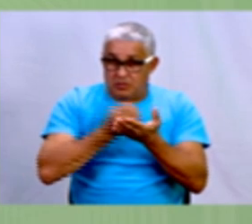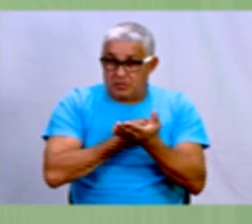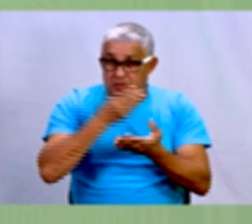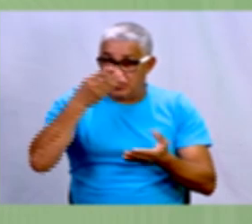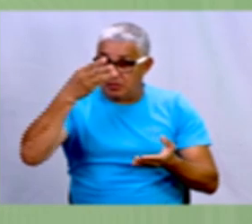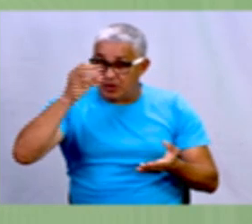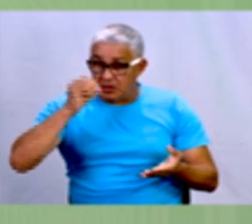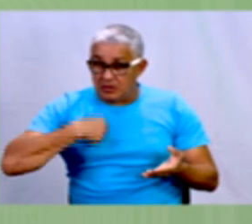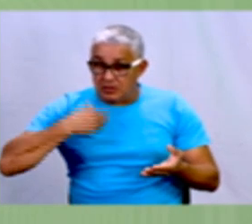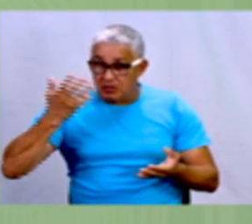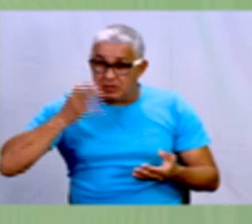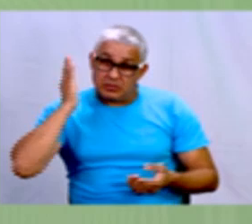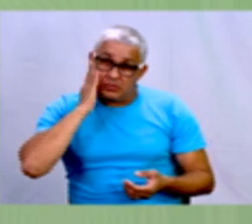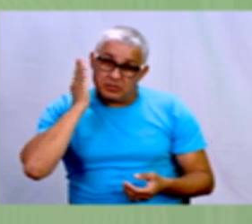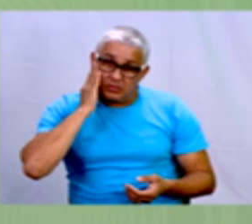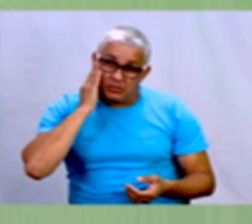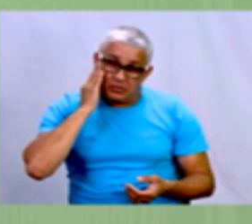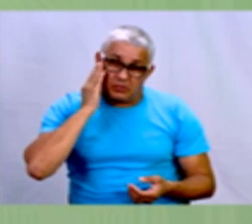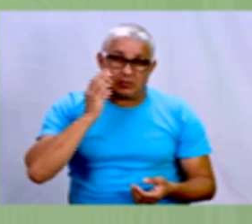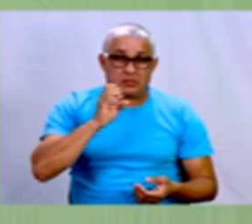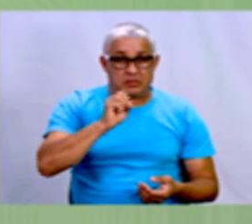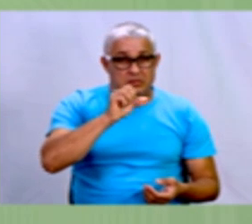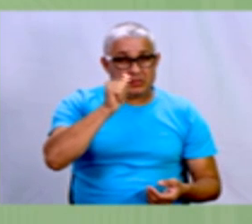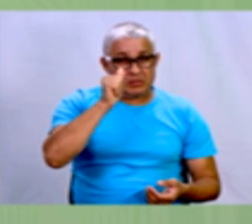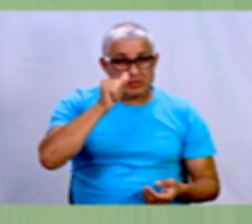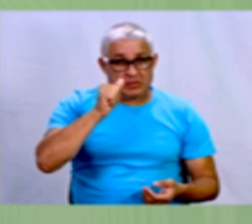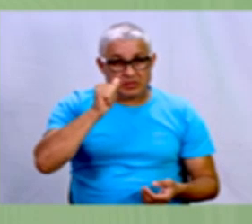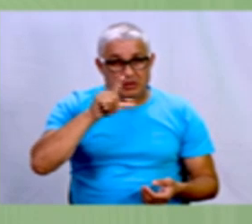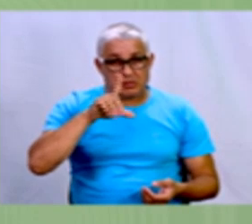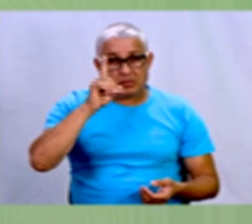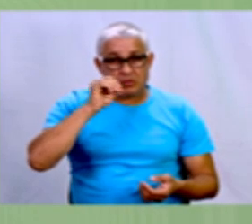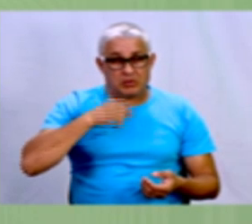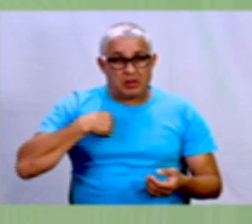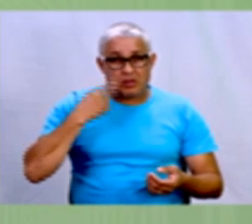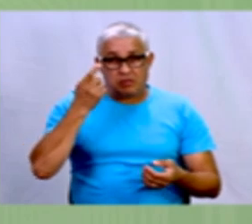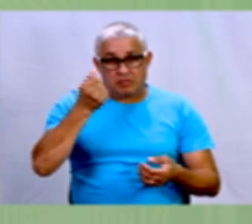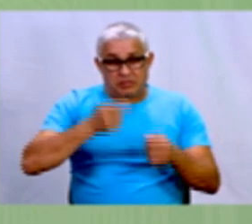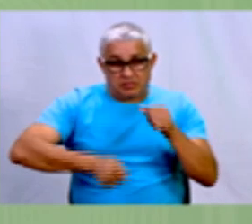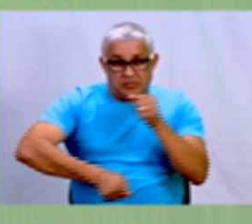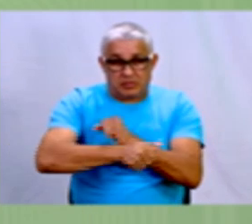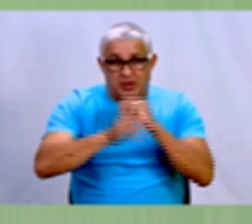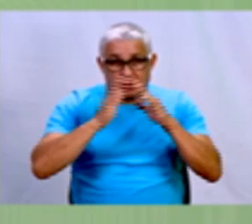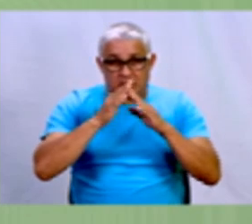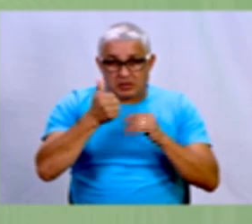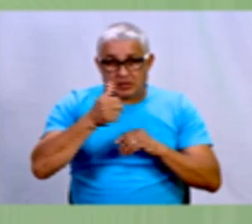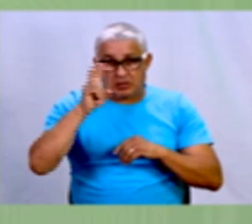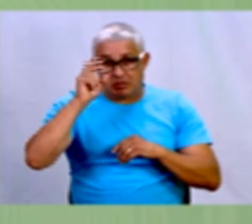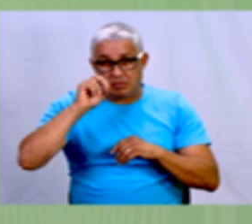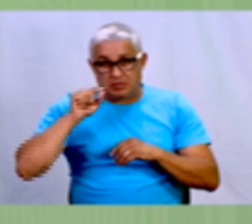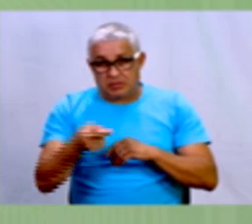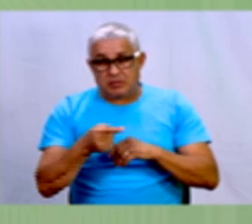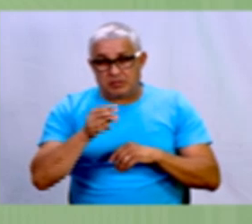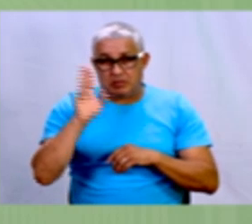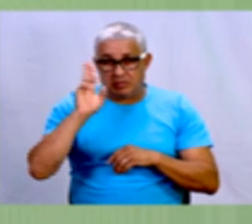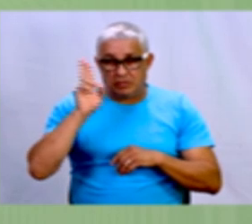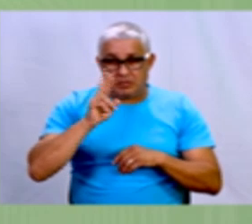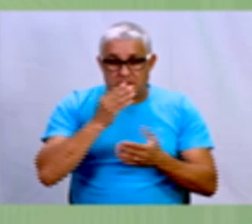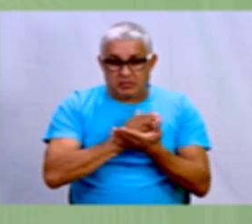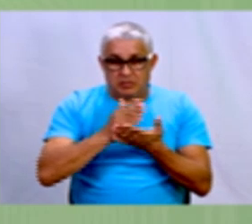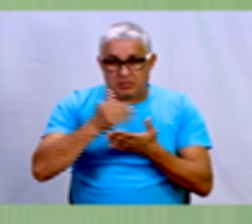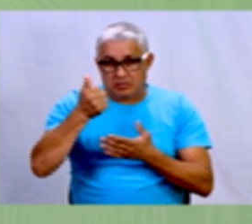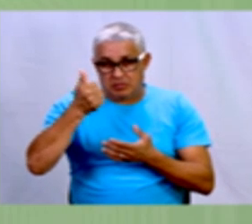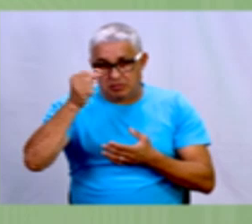Eu quero saber o saldo devedor. Eu financiei uma casa por R$150 mil em 180